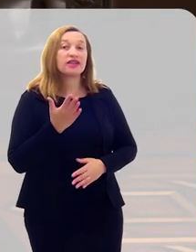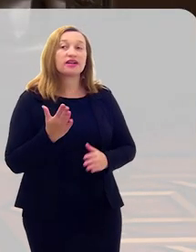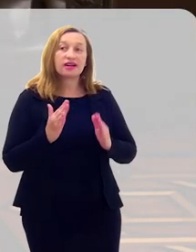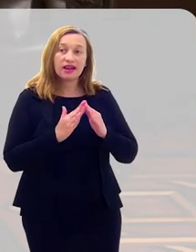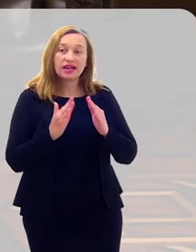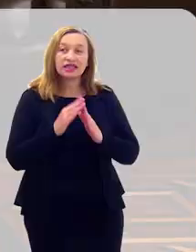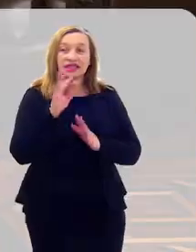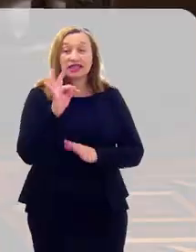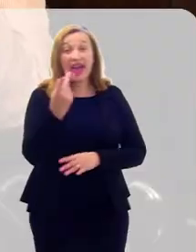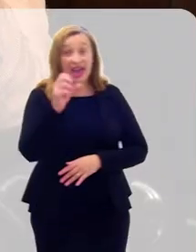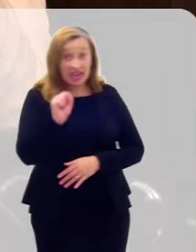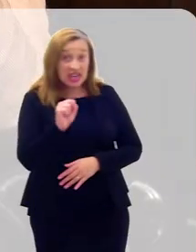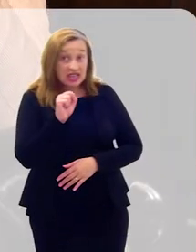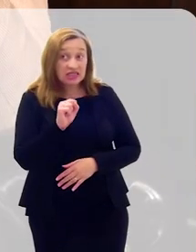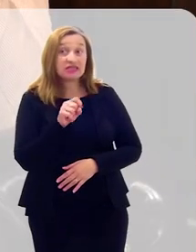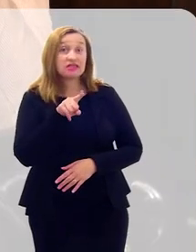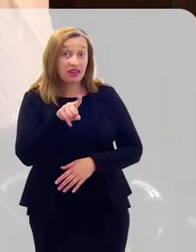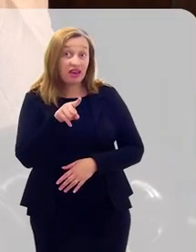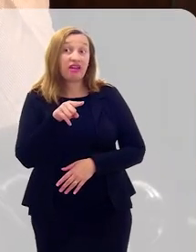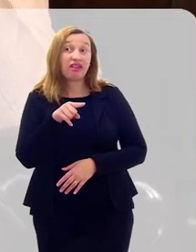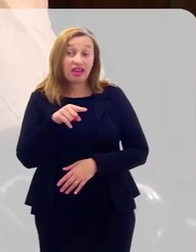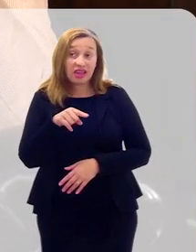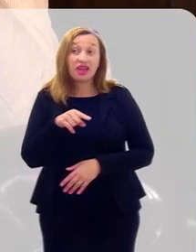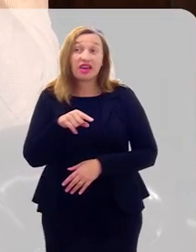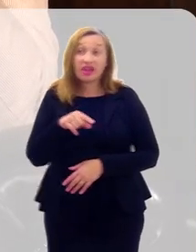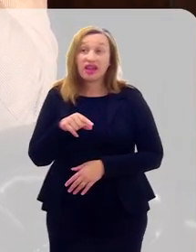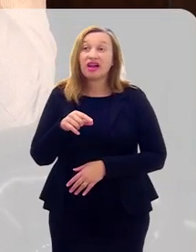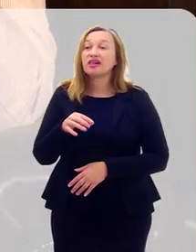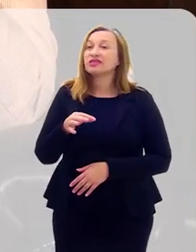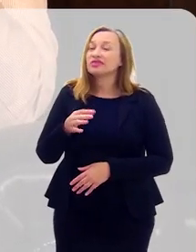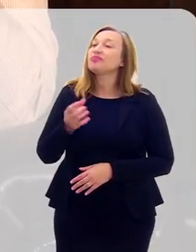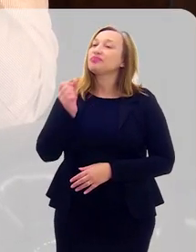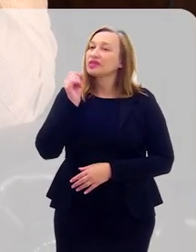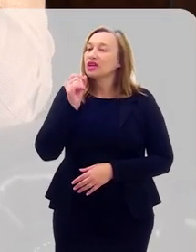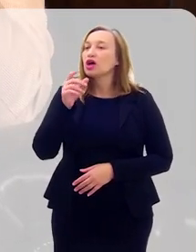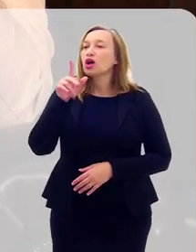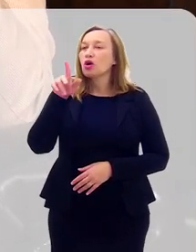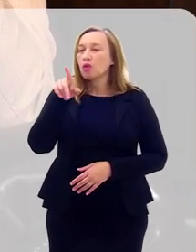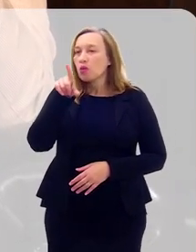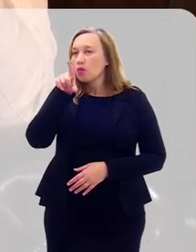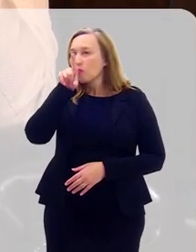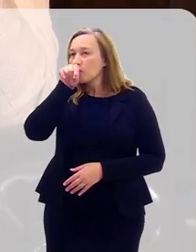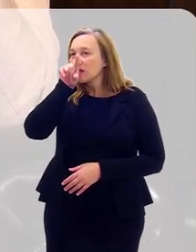duas andorinhas e... Thaís, melhor aí, aquele almoço lá. Os gatos miaram pra caramba.